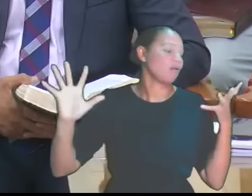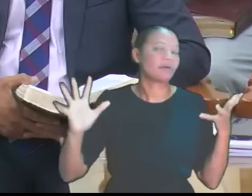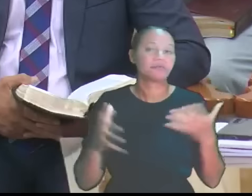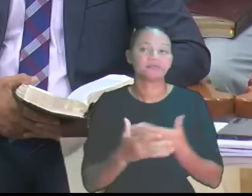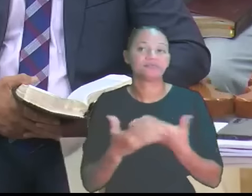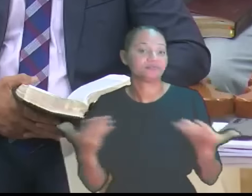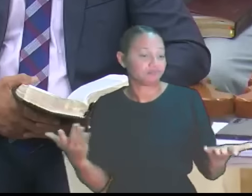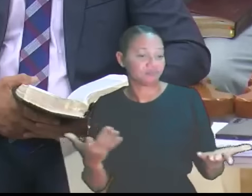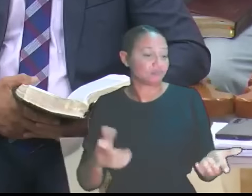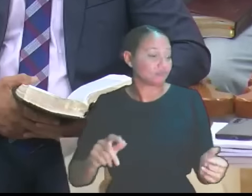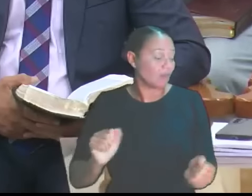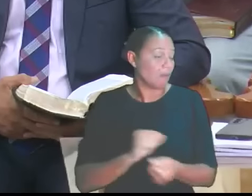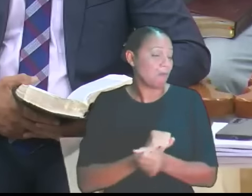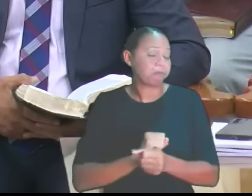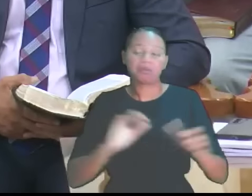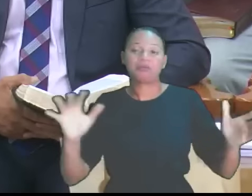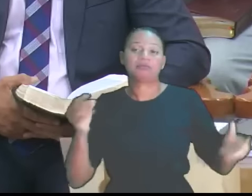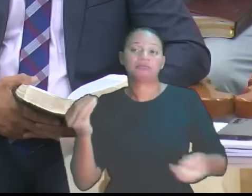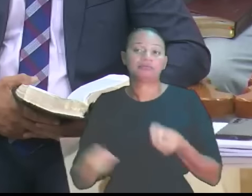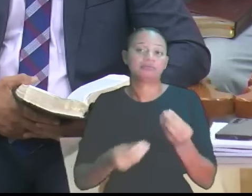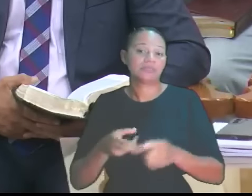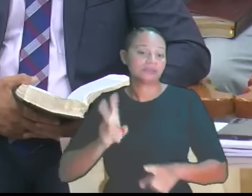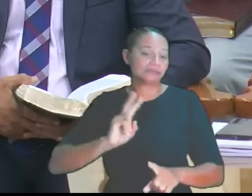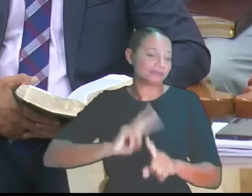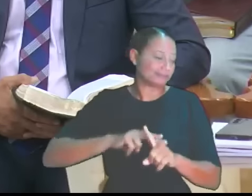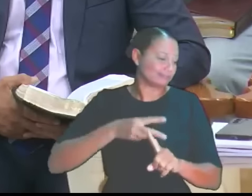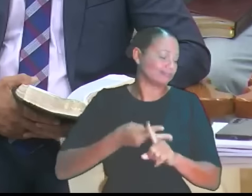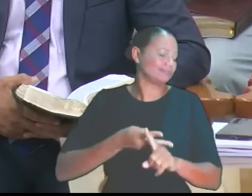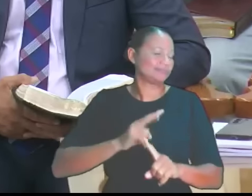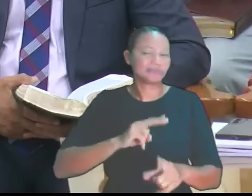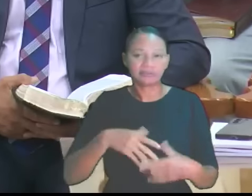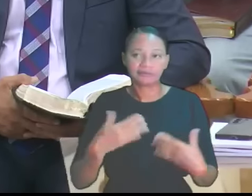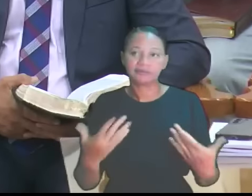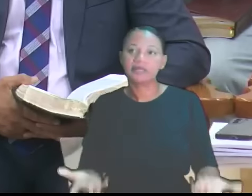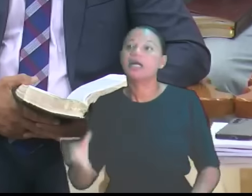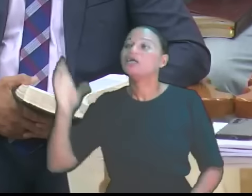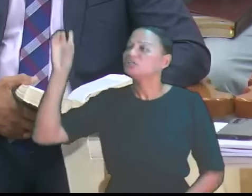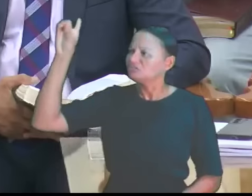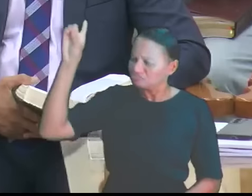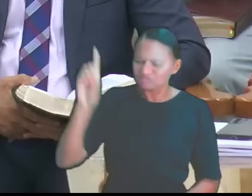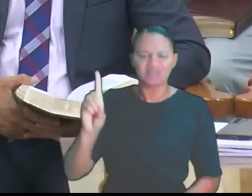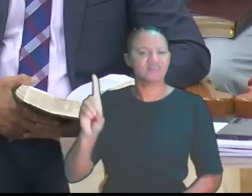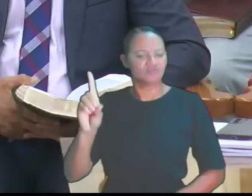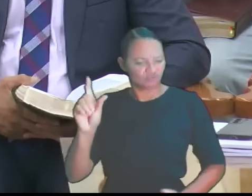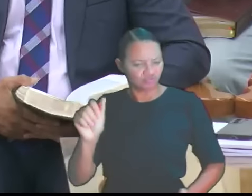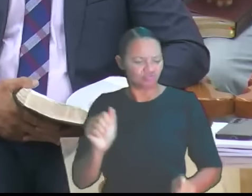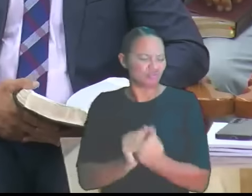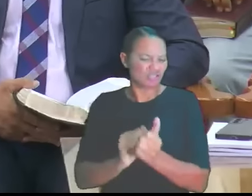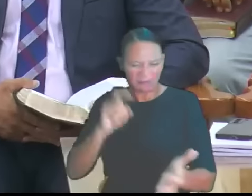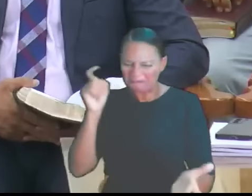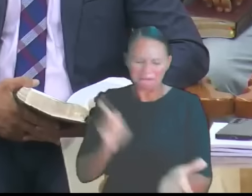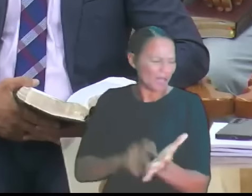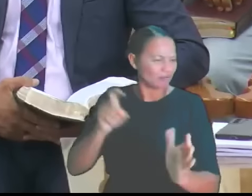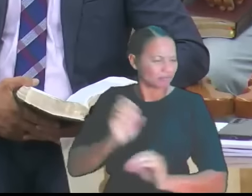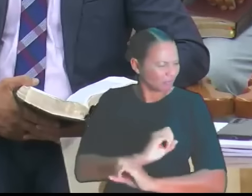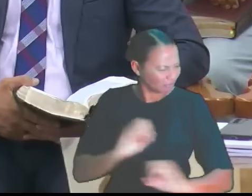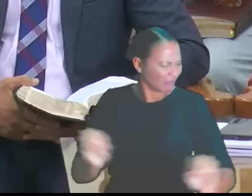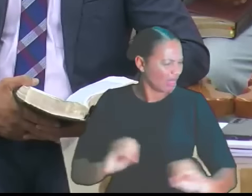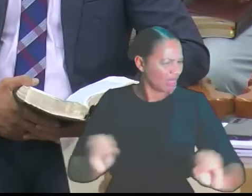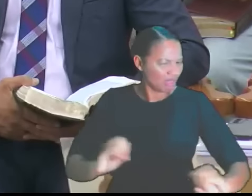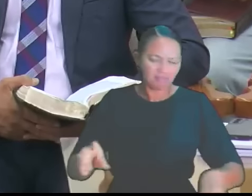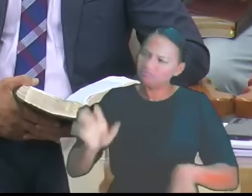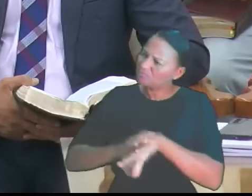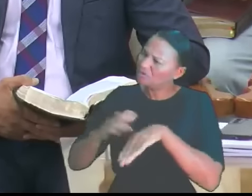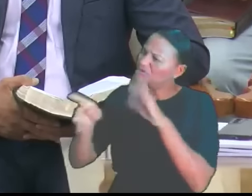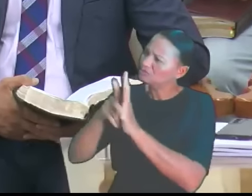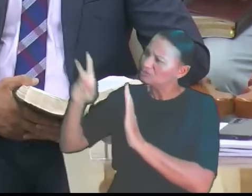aquele botão, explode o país 6 vezes, irmão, entra a mão dele e o botão tem a mão de Jeová, ninguém vai apertando o botão a hora que quer, não, ele é o